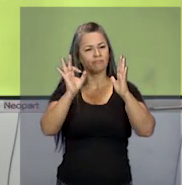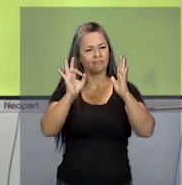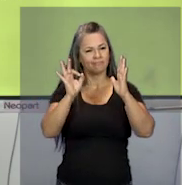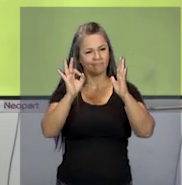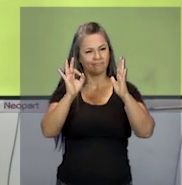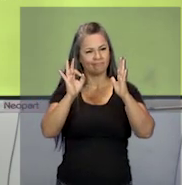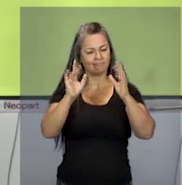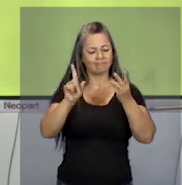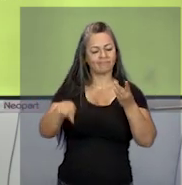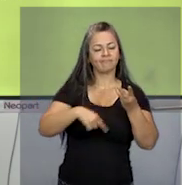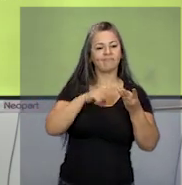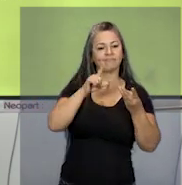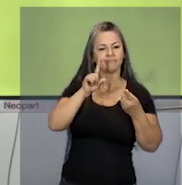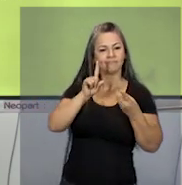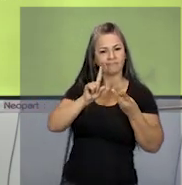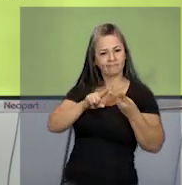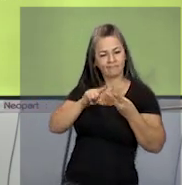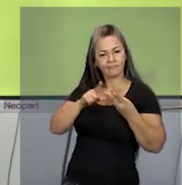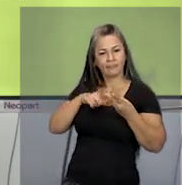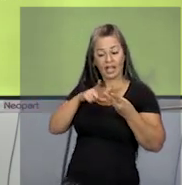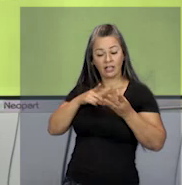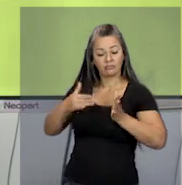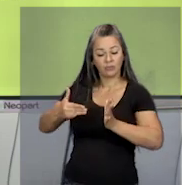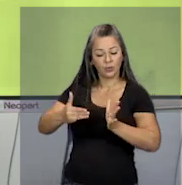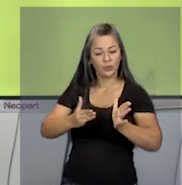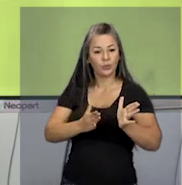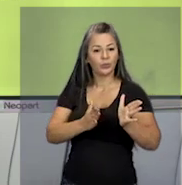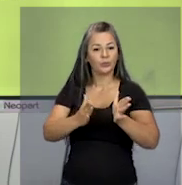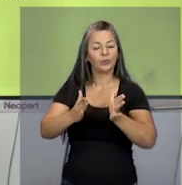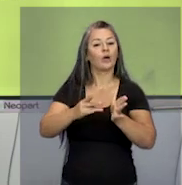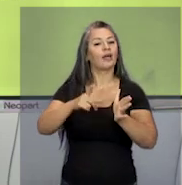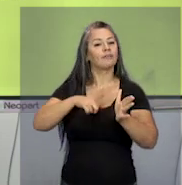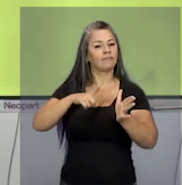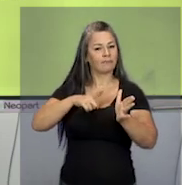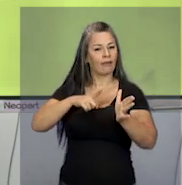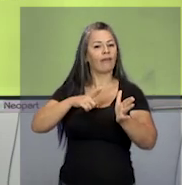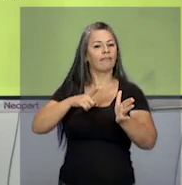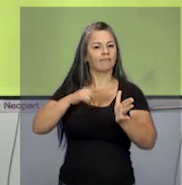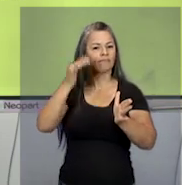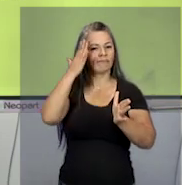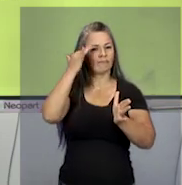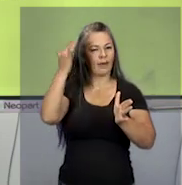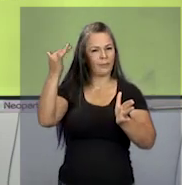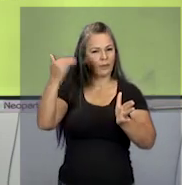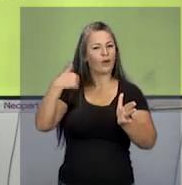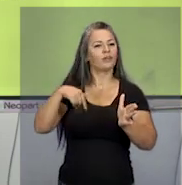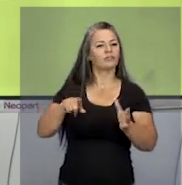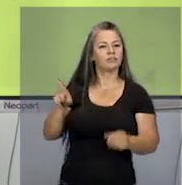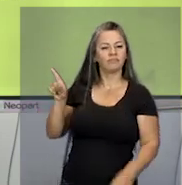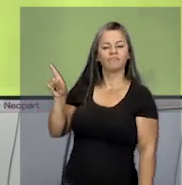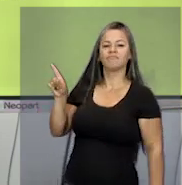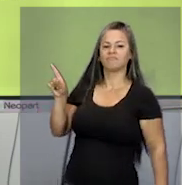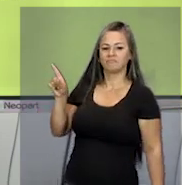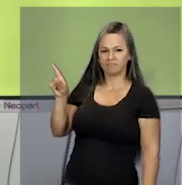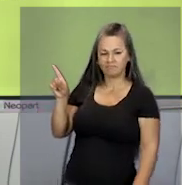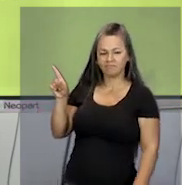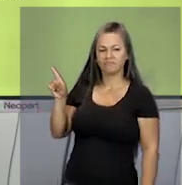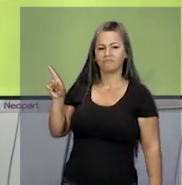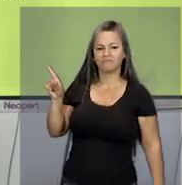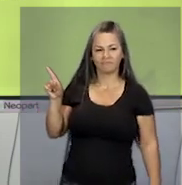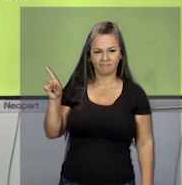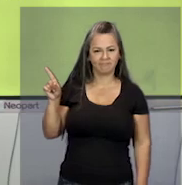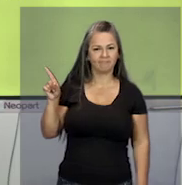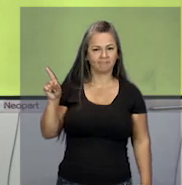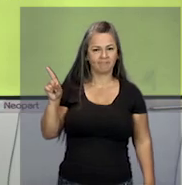grandes bacias hidrográficas, é bom dar o destaque aqui para o Paraná, São Francisco e a Tocantins-Araguaia, né, que são as principais